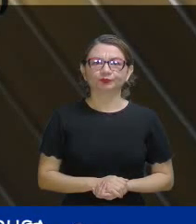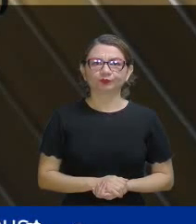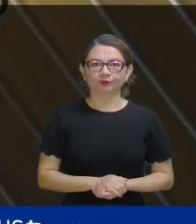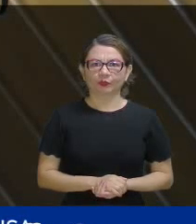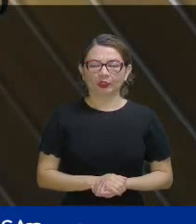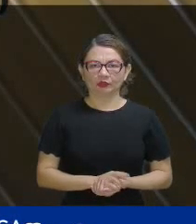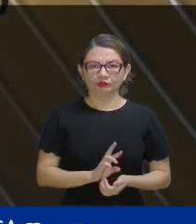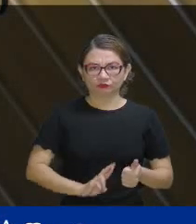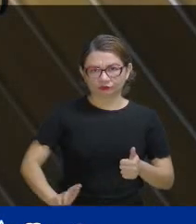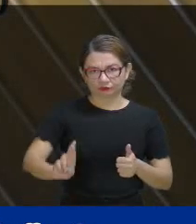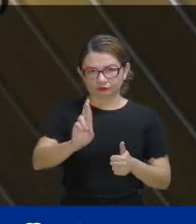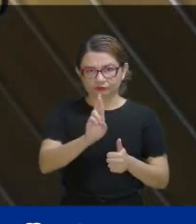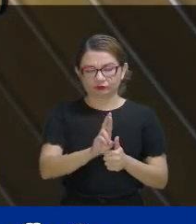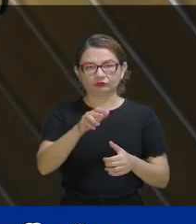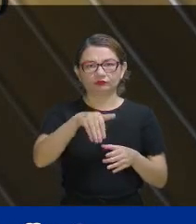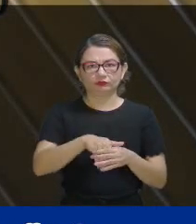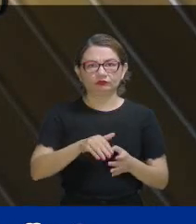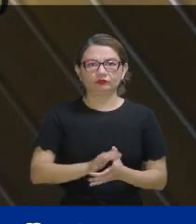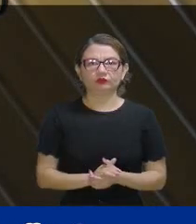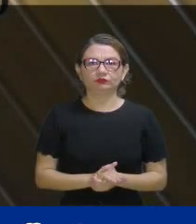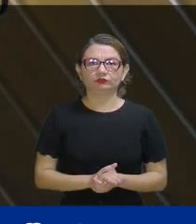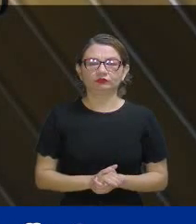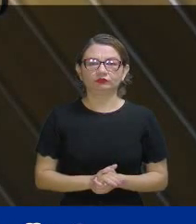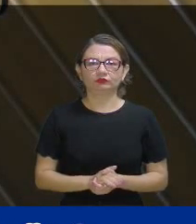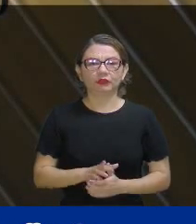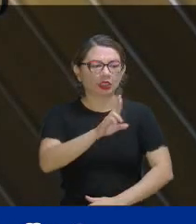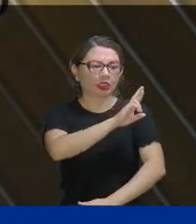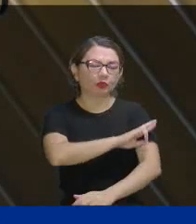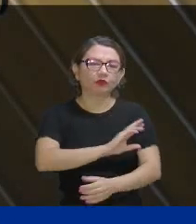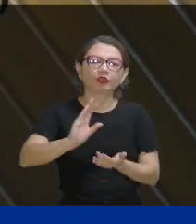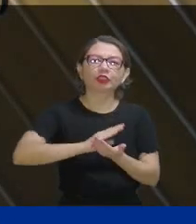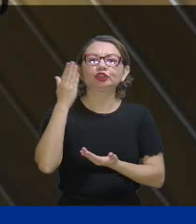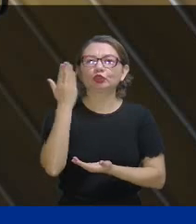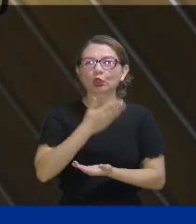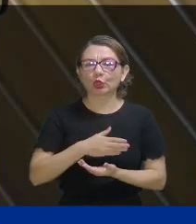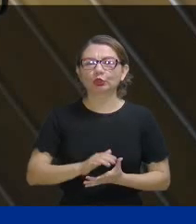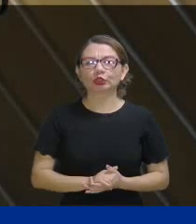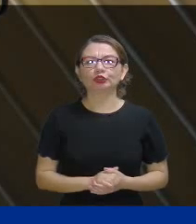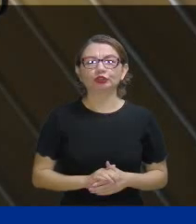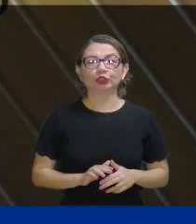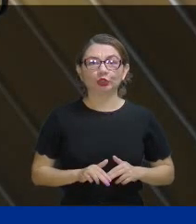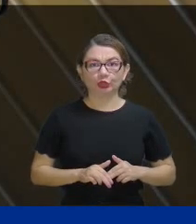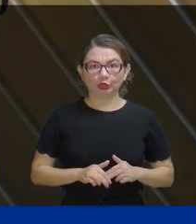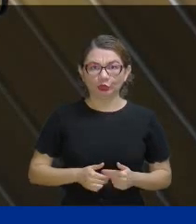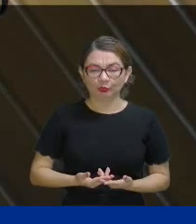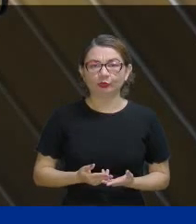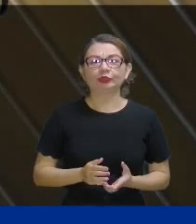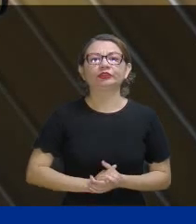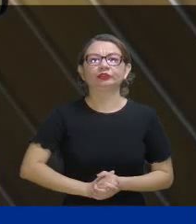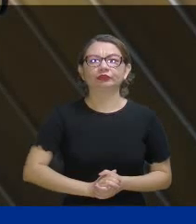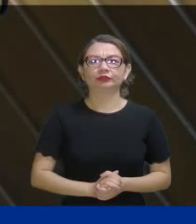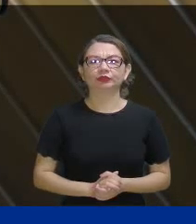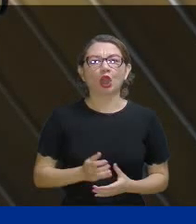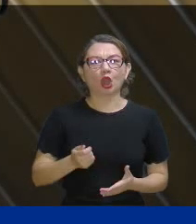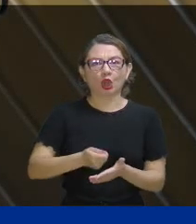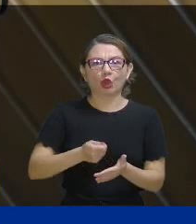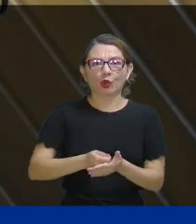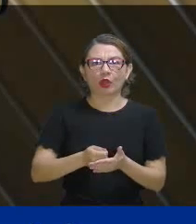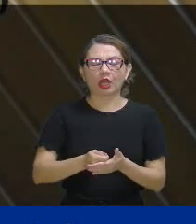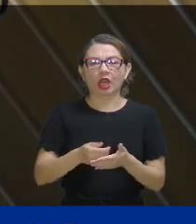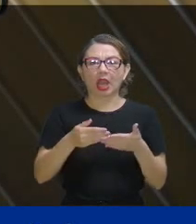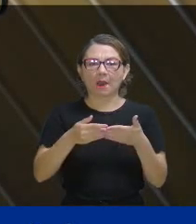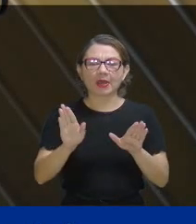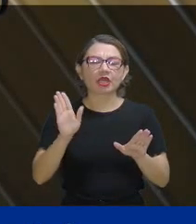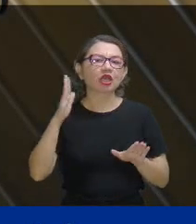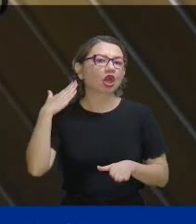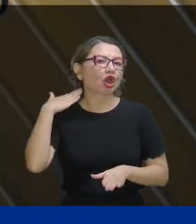A Procuradoria Regional Eleitoral opinou pela desaprovação das contas, porquanto é obrigatória a abertura de